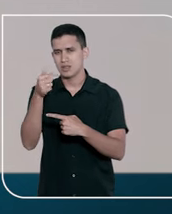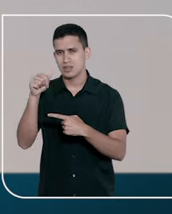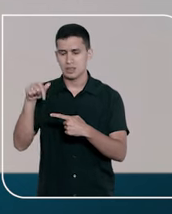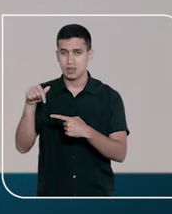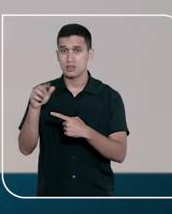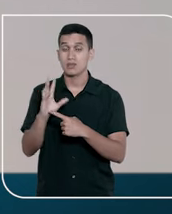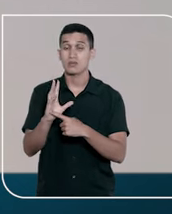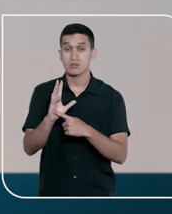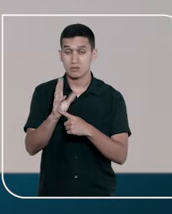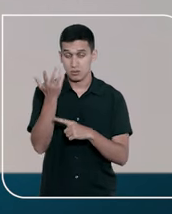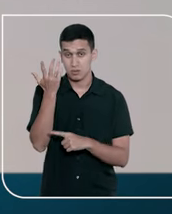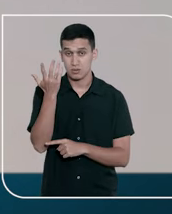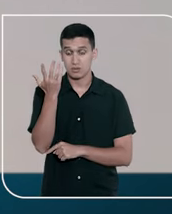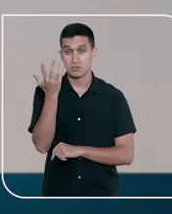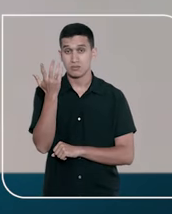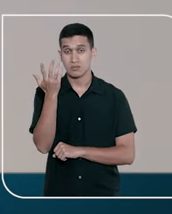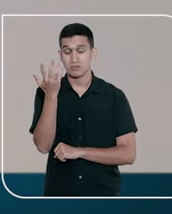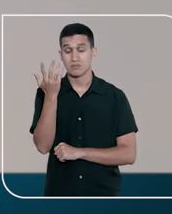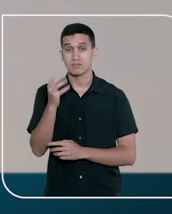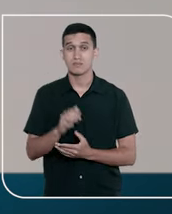respectivamente.